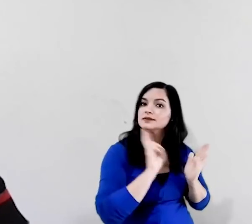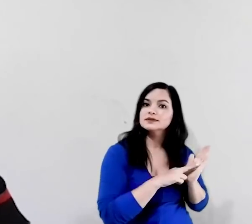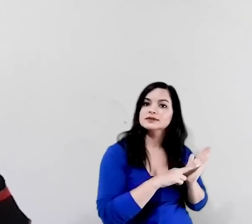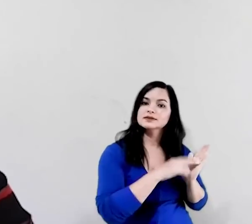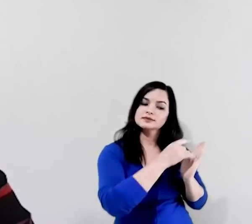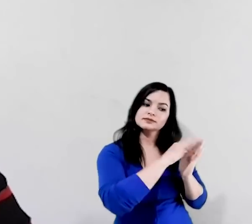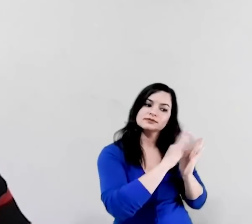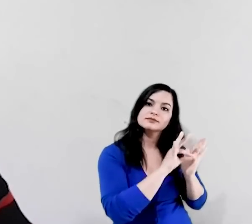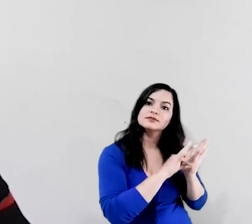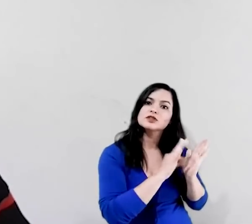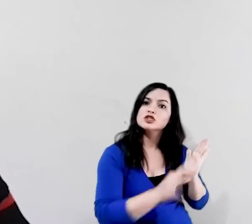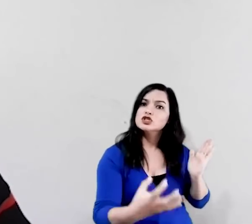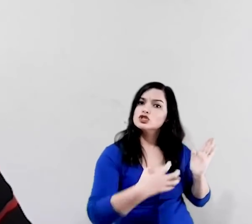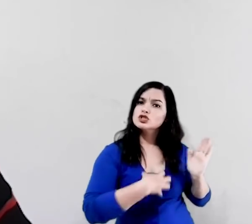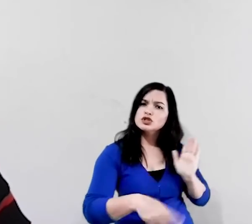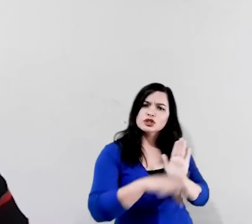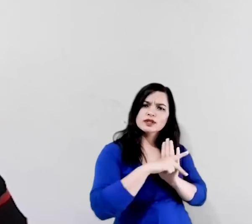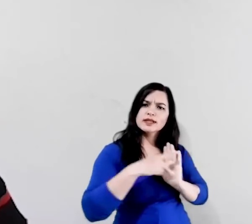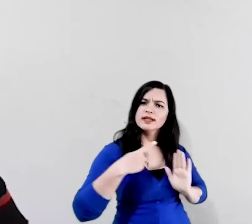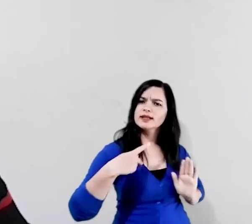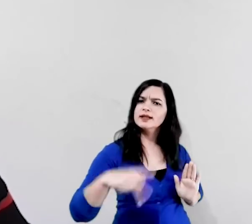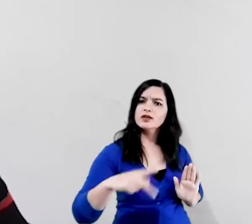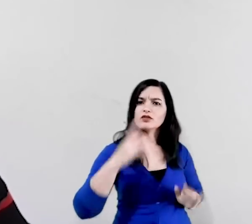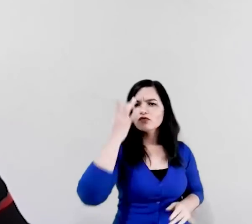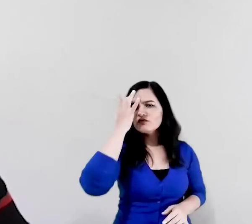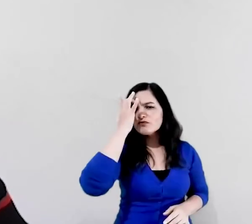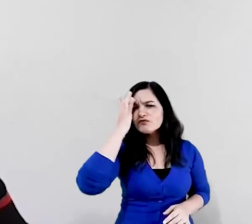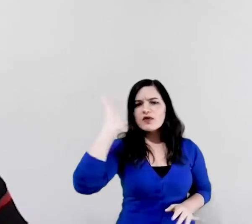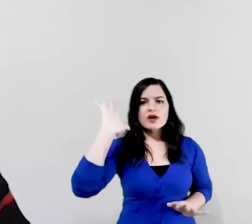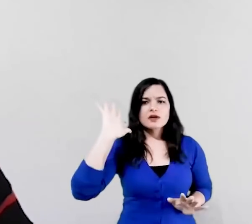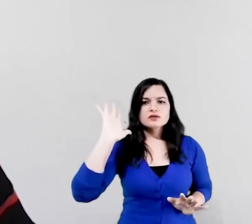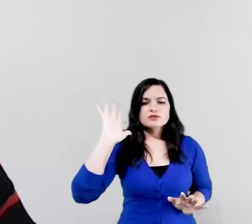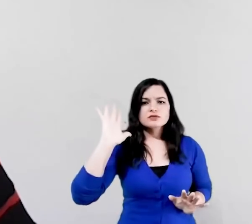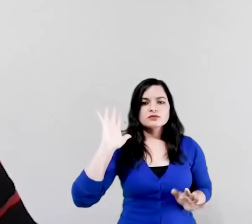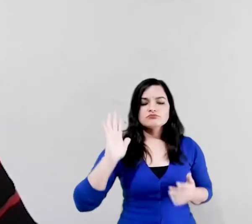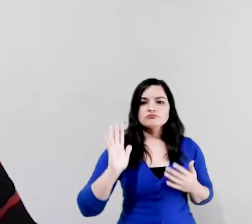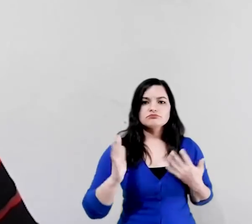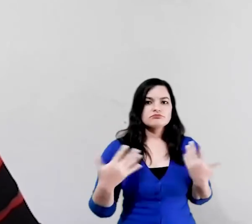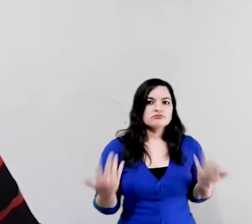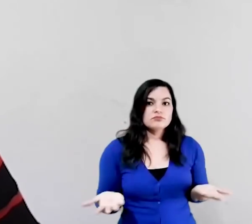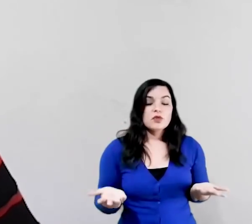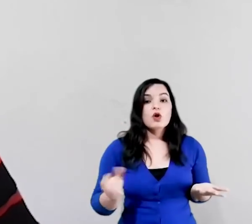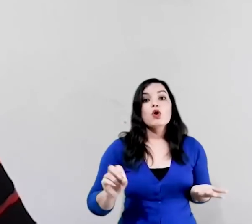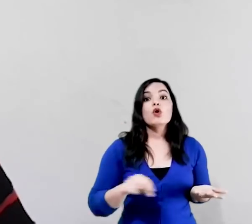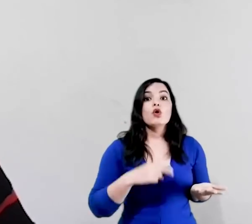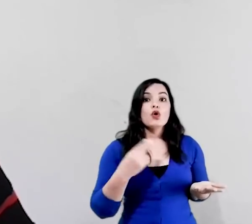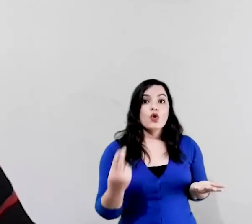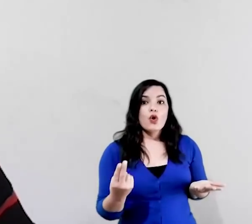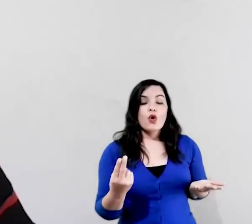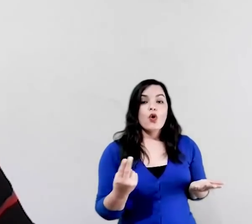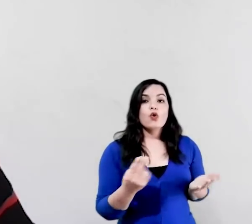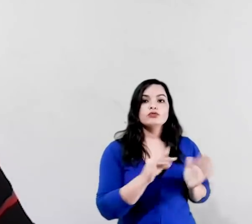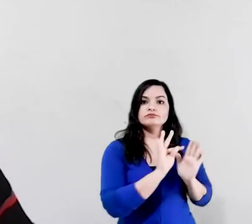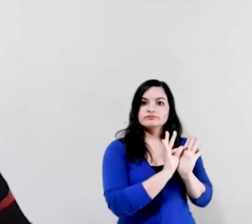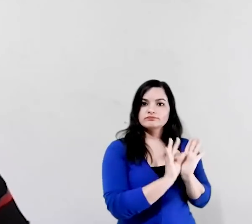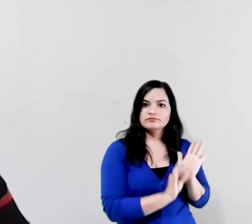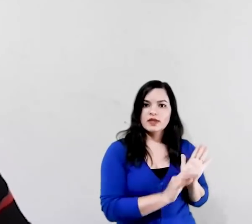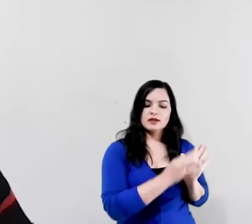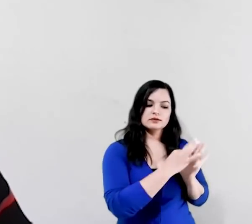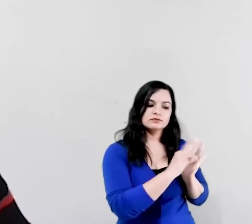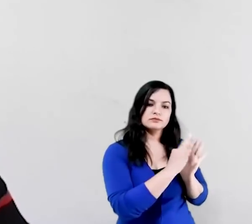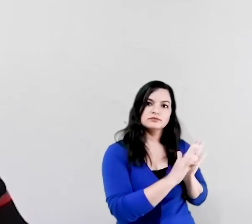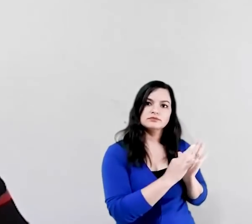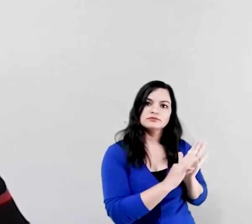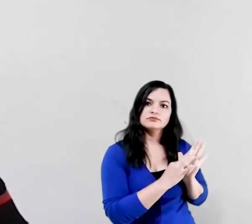maneira que vocês acharem mais fácil nesse momento. Ou façam isso na forma de um texto,